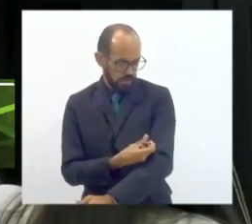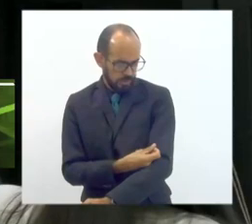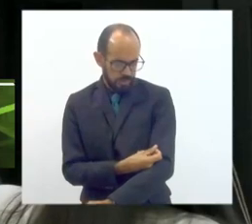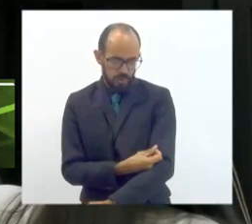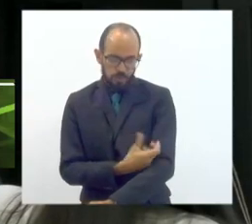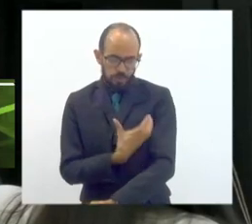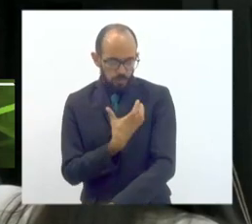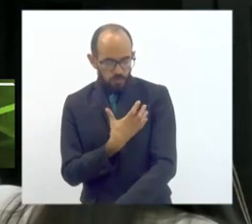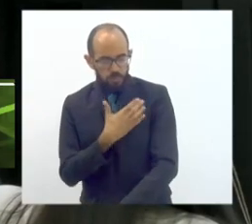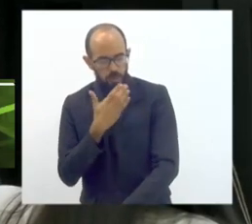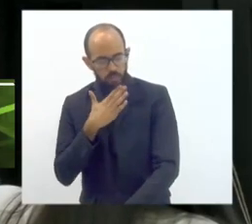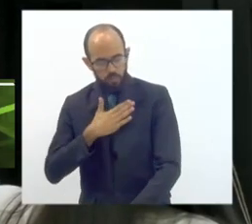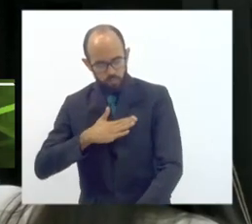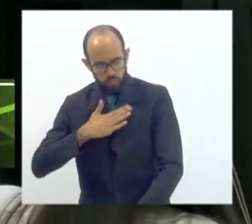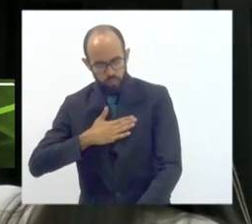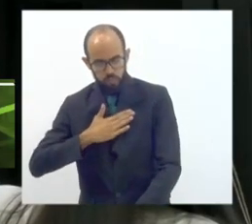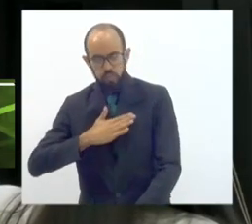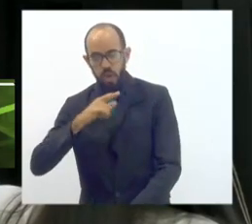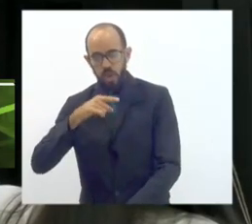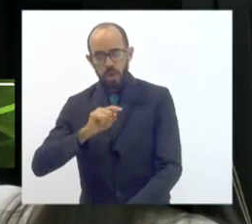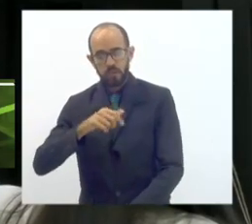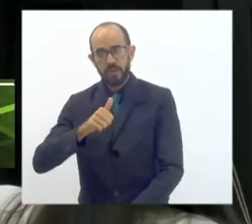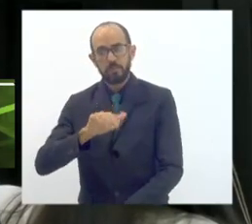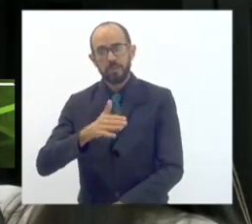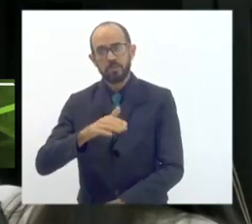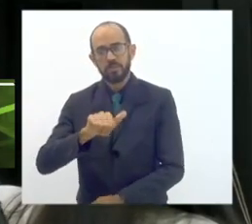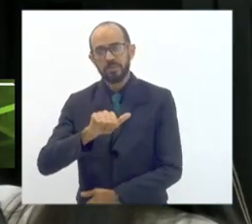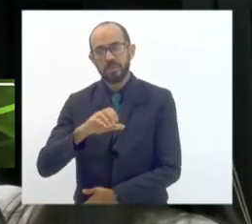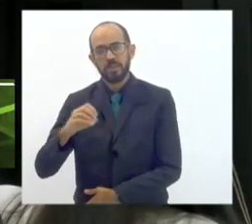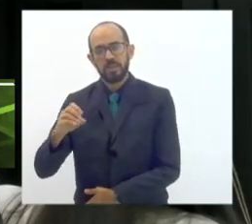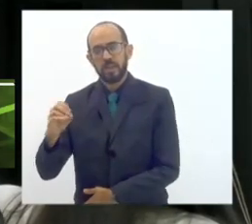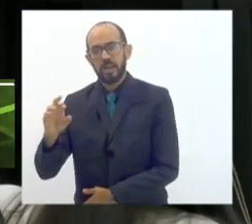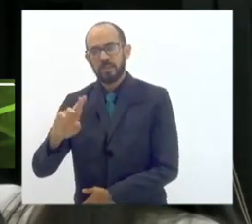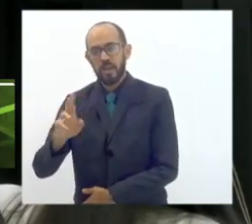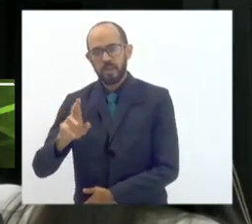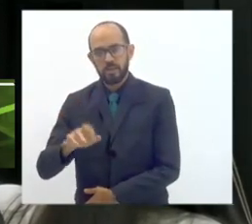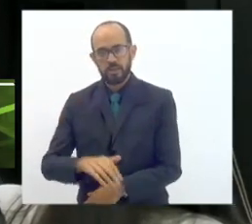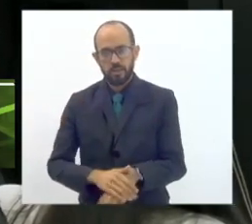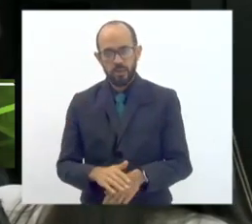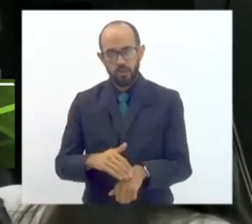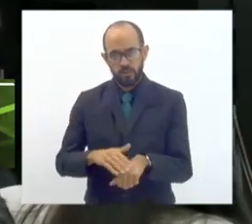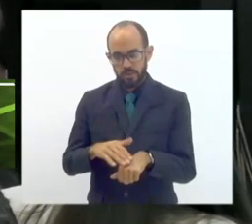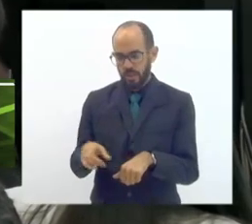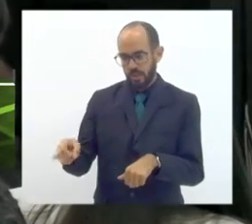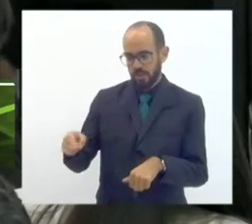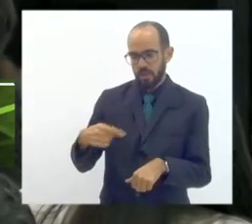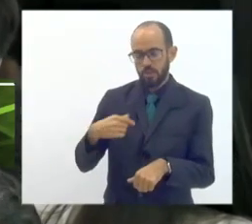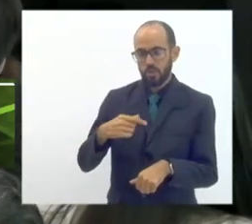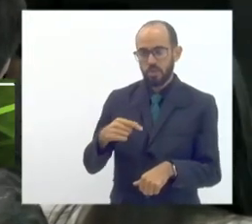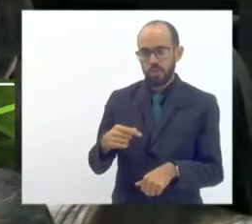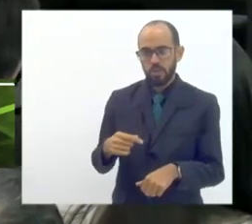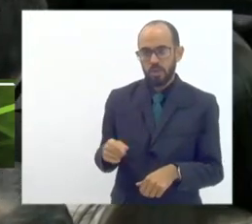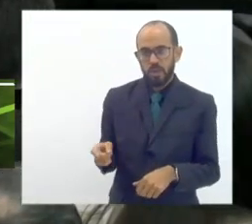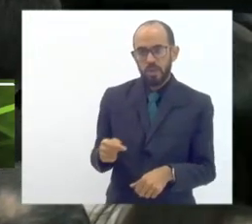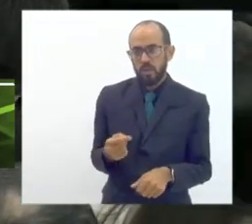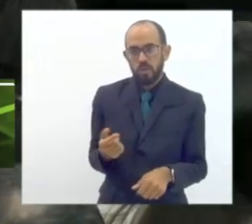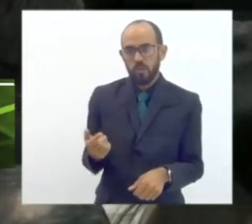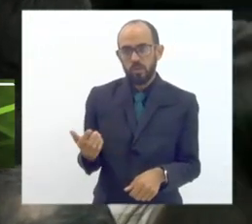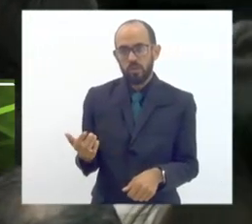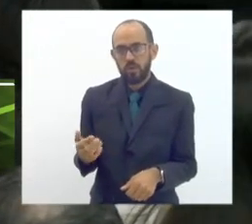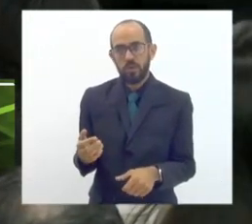você tem a consulta, isso vai chegar a R$110. Vai conversar com o prestador e ele fala assim, eu não faço por menos de 250, com